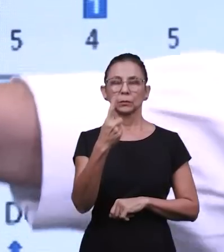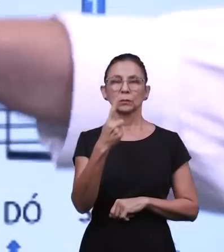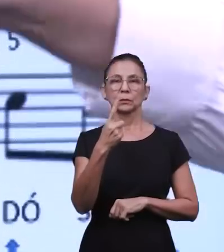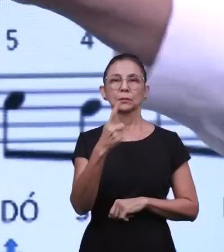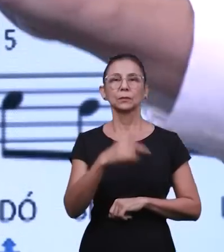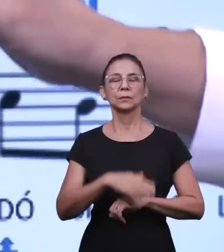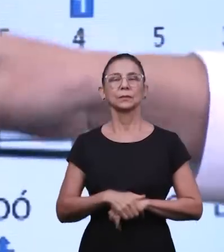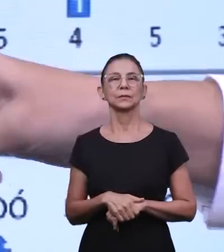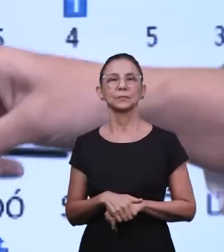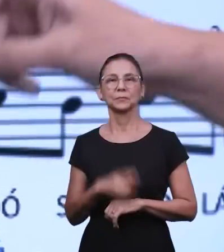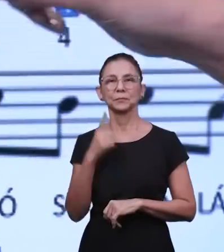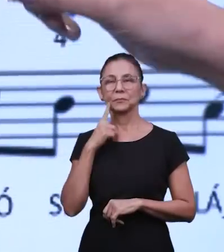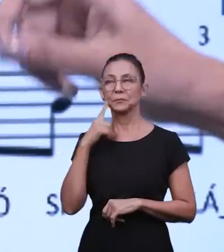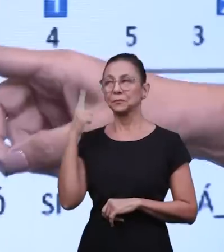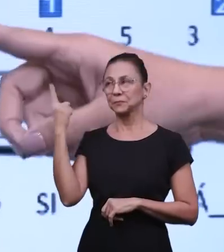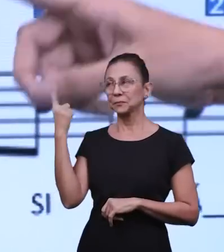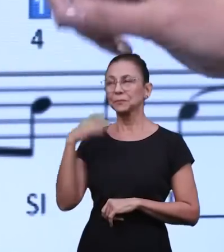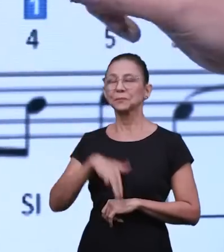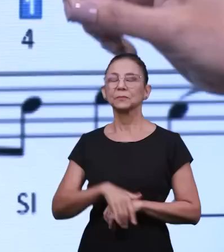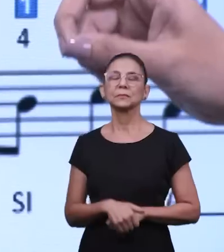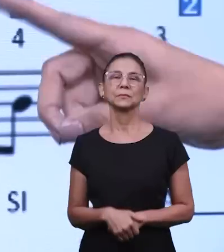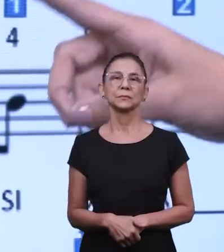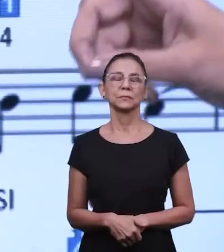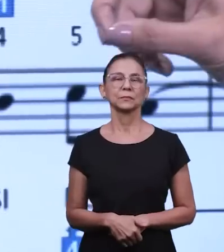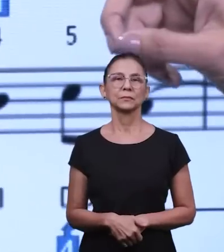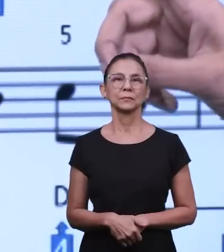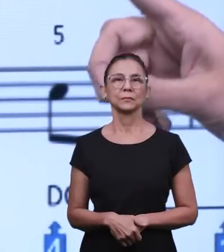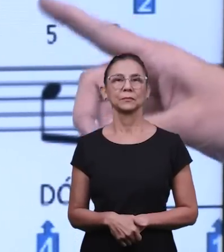1 e Sol, Sol, Lá, Si,